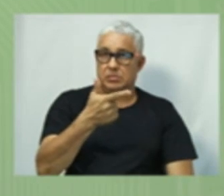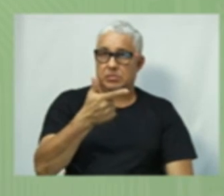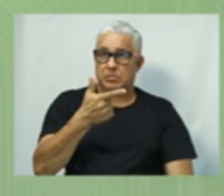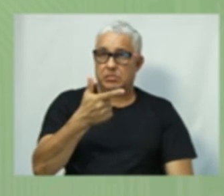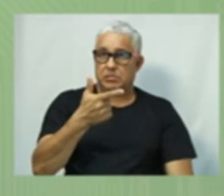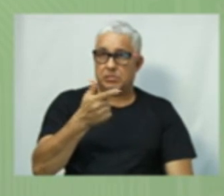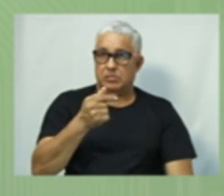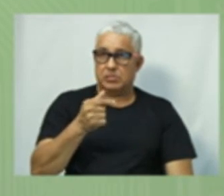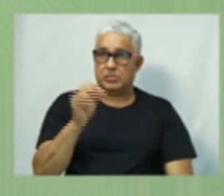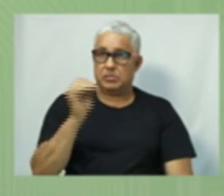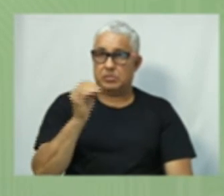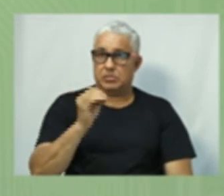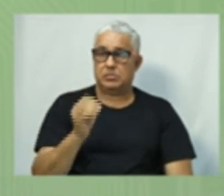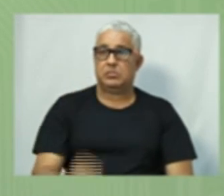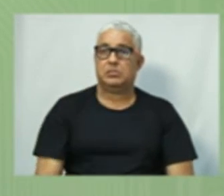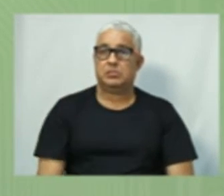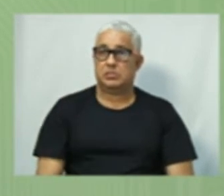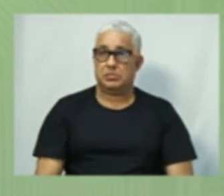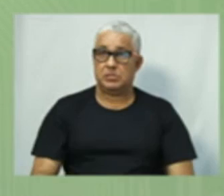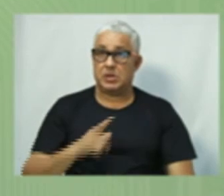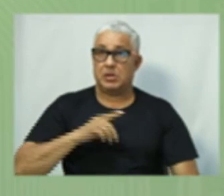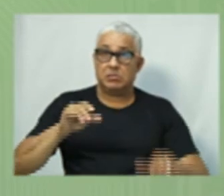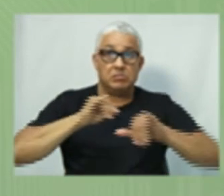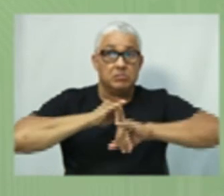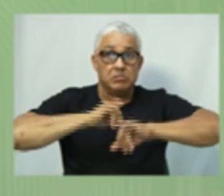27/10, tal. Mas eu tenho um recadinho.